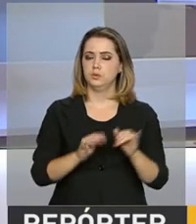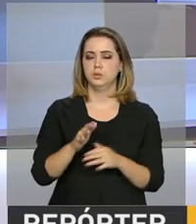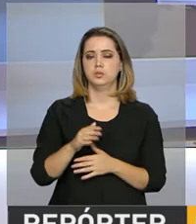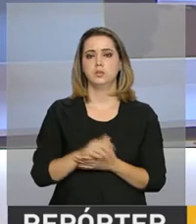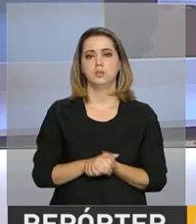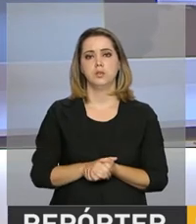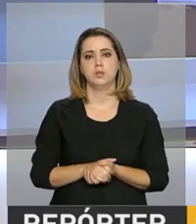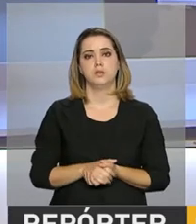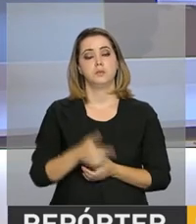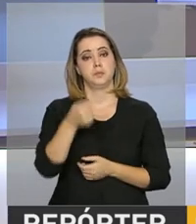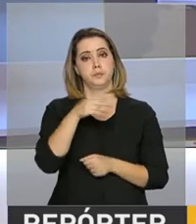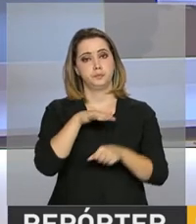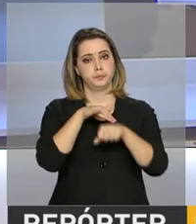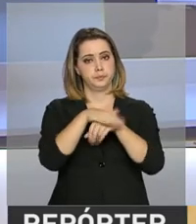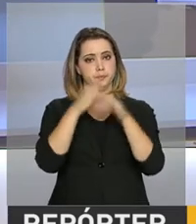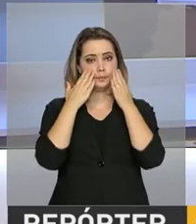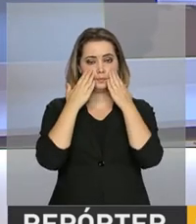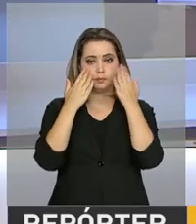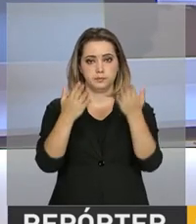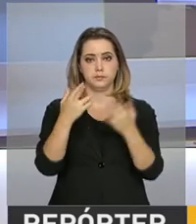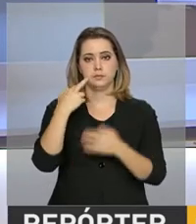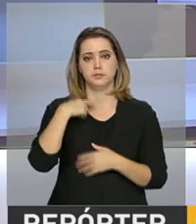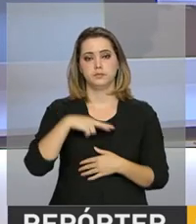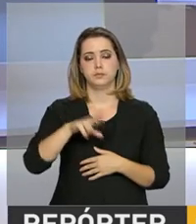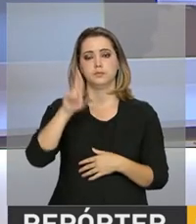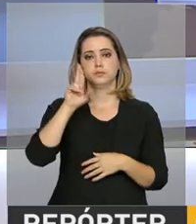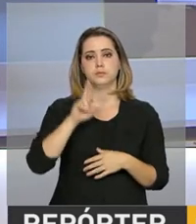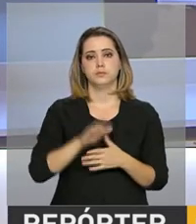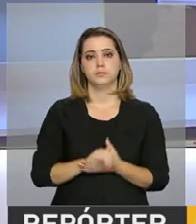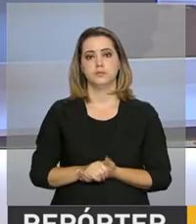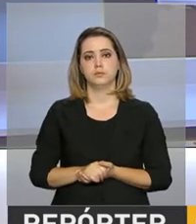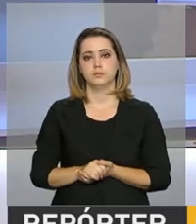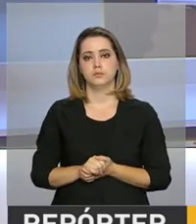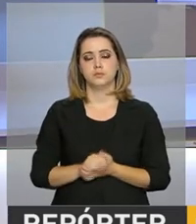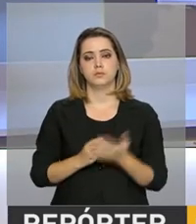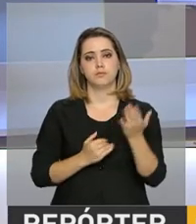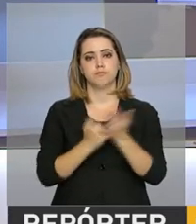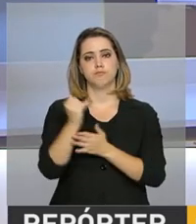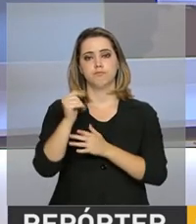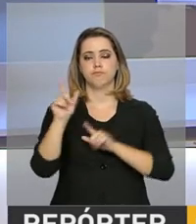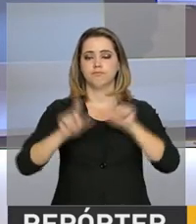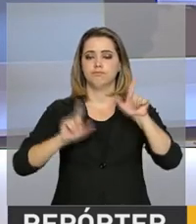mais informações ou às 19h na próxima edição do Repórter NBR.